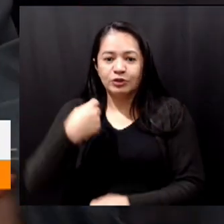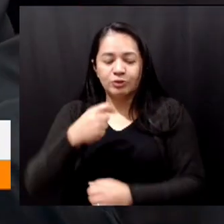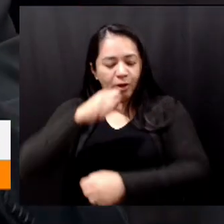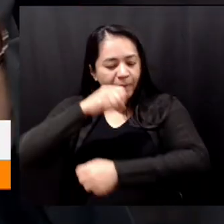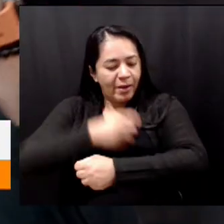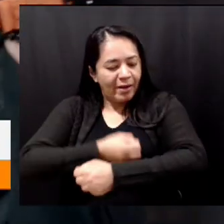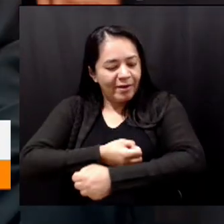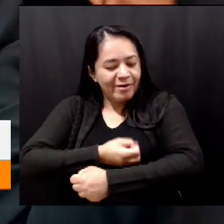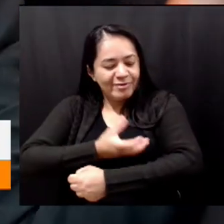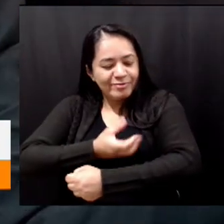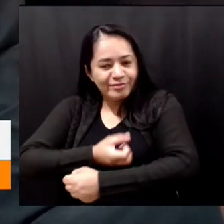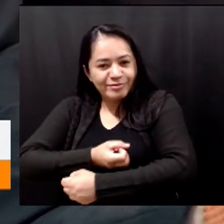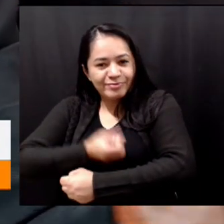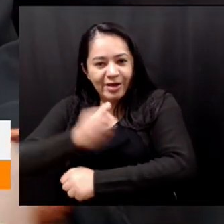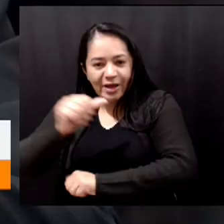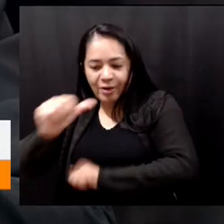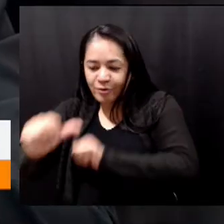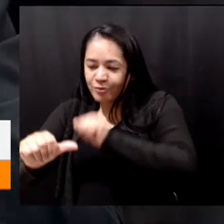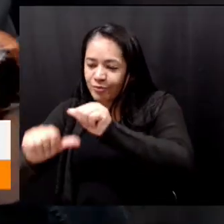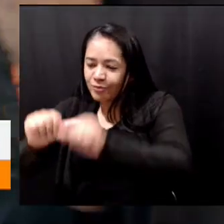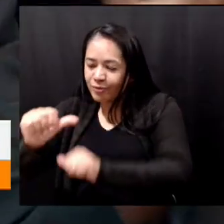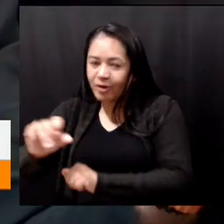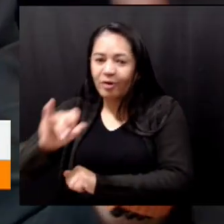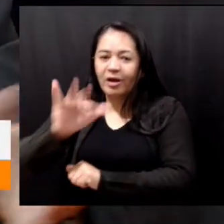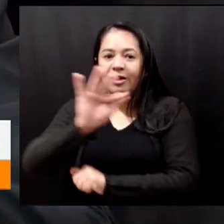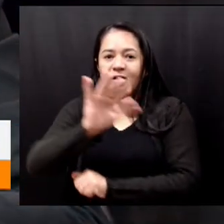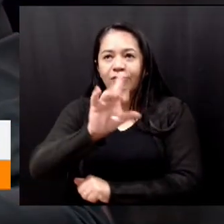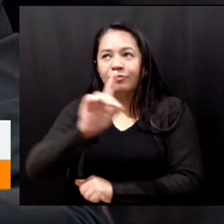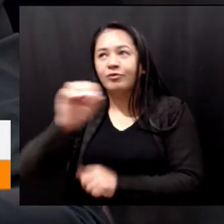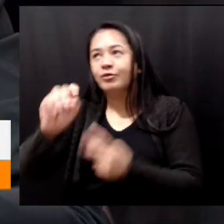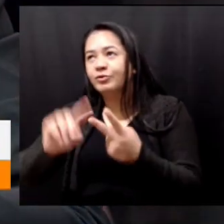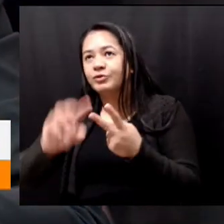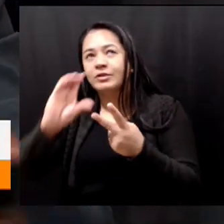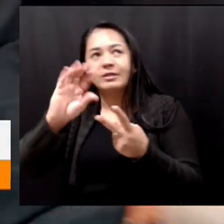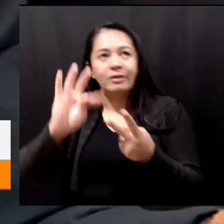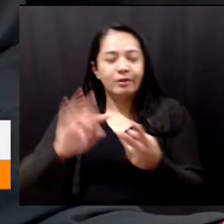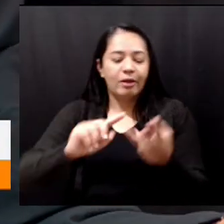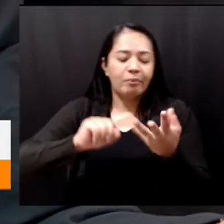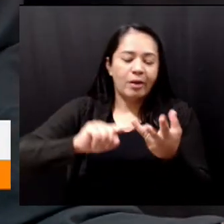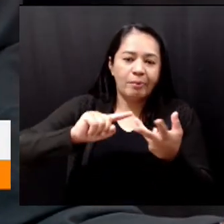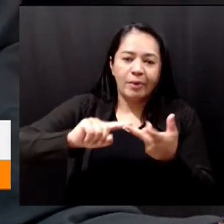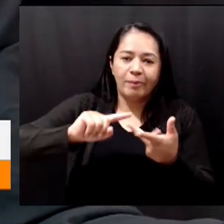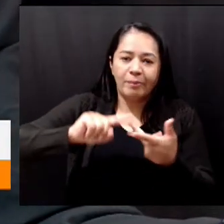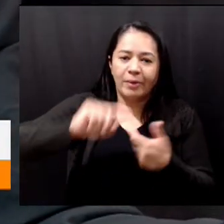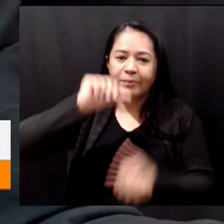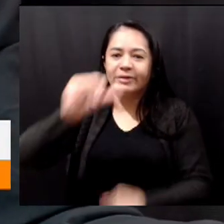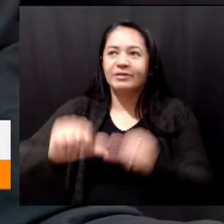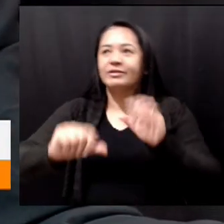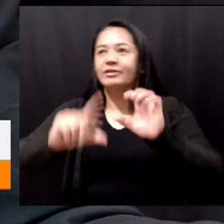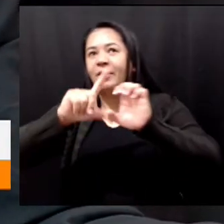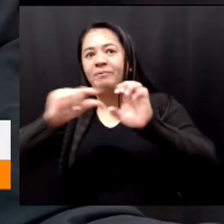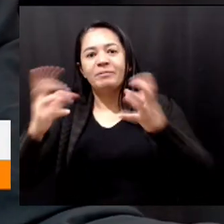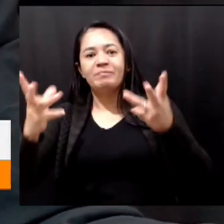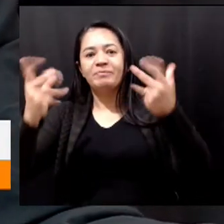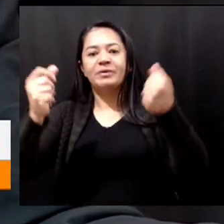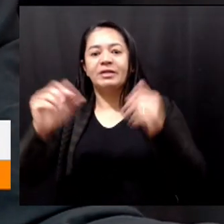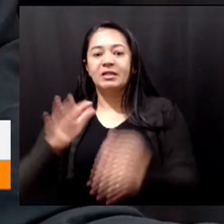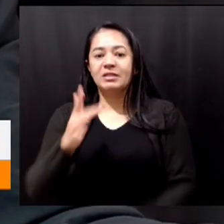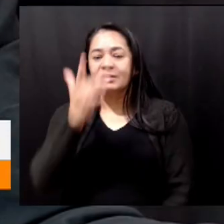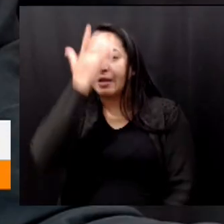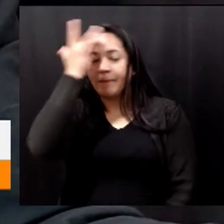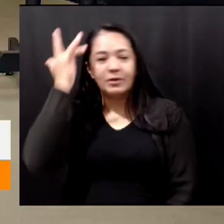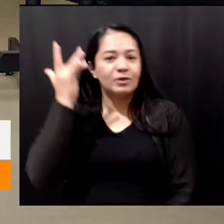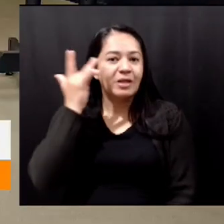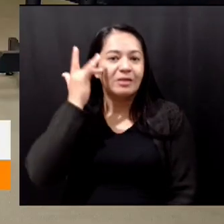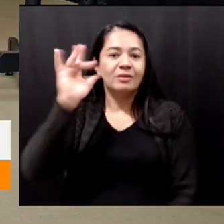um iFood, vira uma CIT e vira essas coisas incríveis que às vezes o campineiro nem sabe que é daqui. Olha só, né,